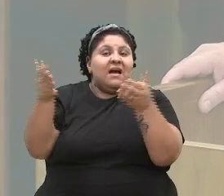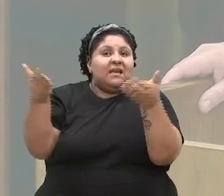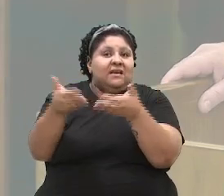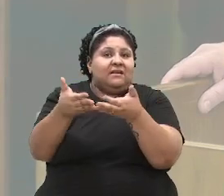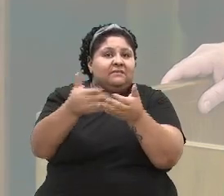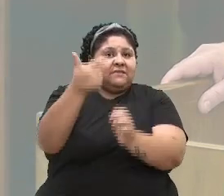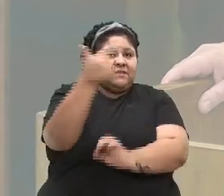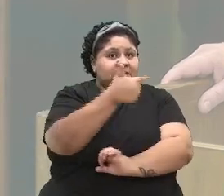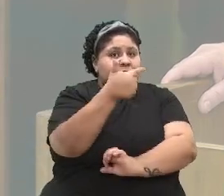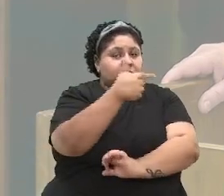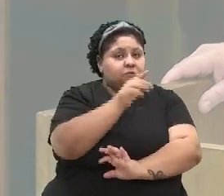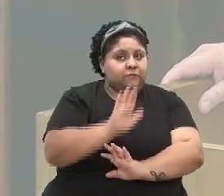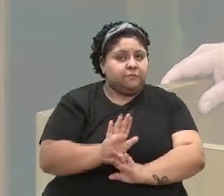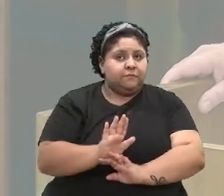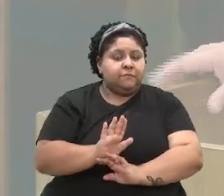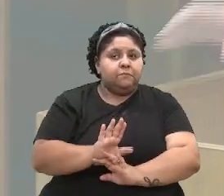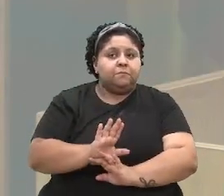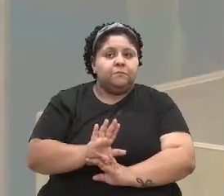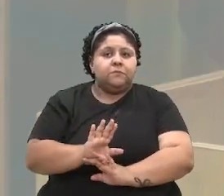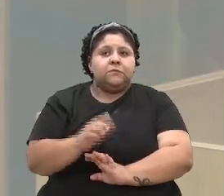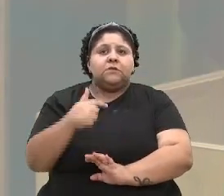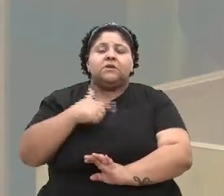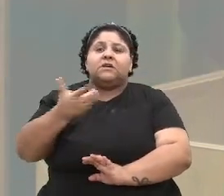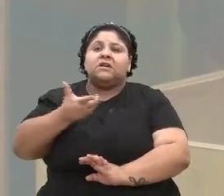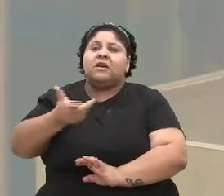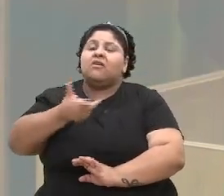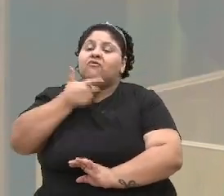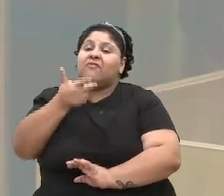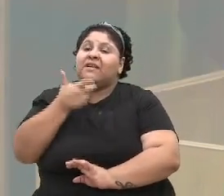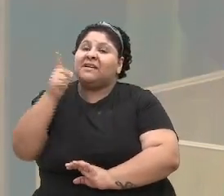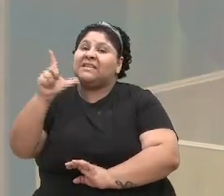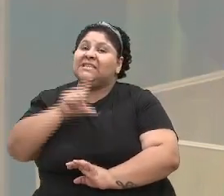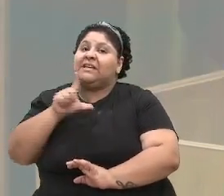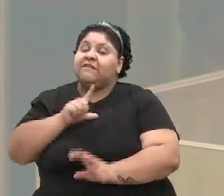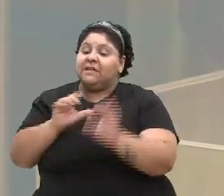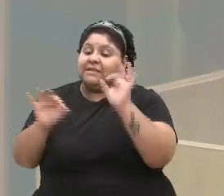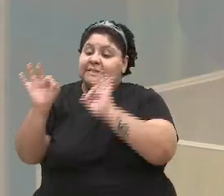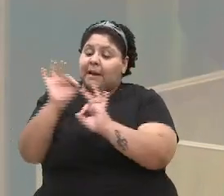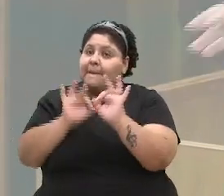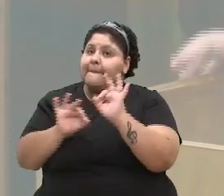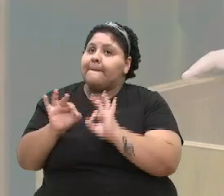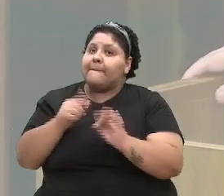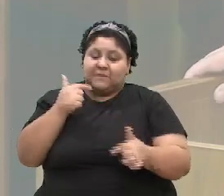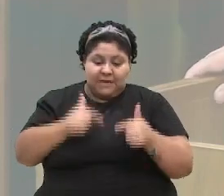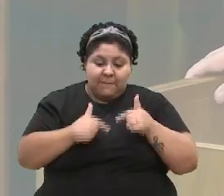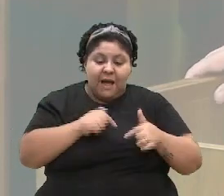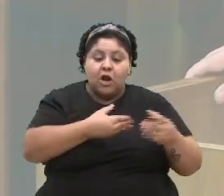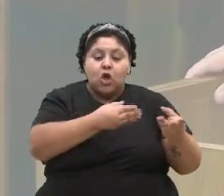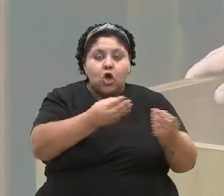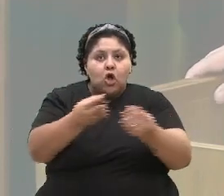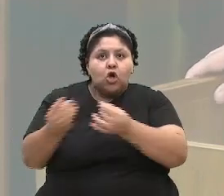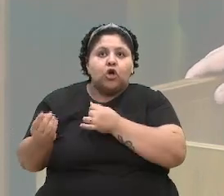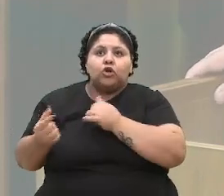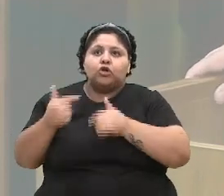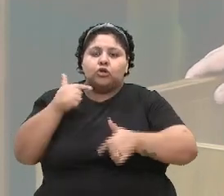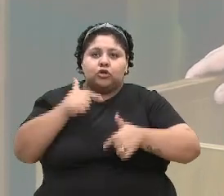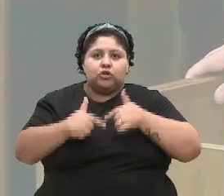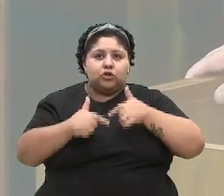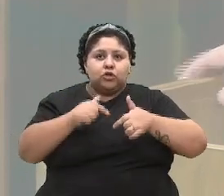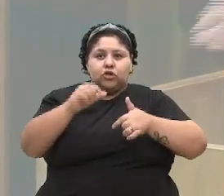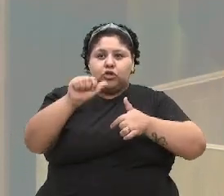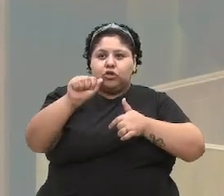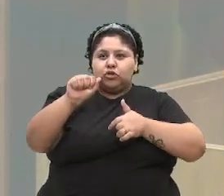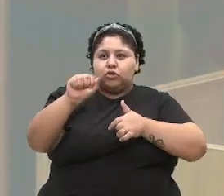Segundo lugar, quero dizer que teve trabalho, e muito trabalho, de Norberto Luiz